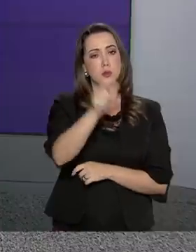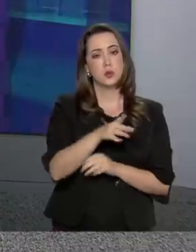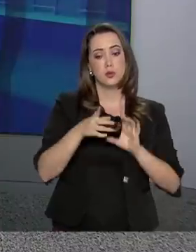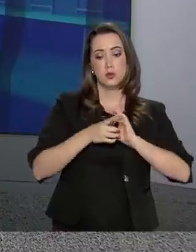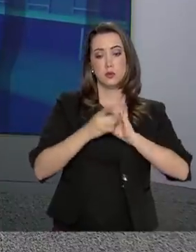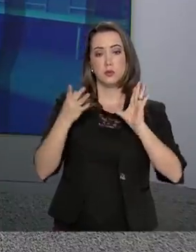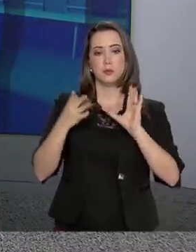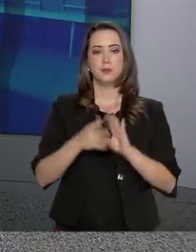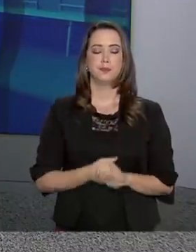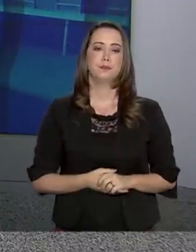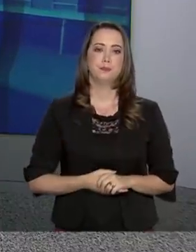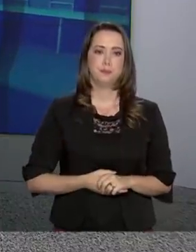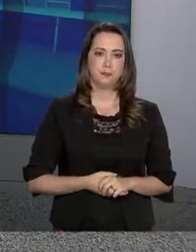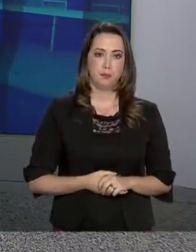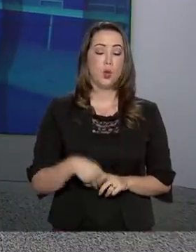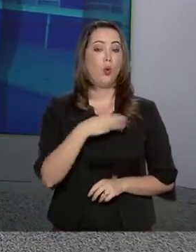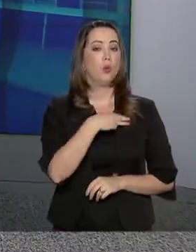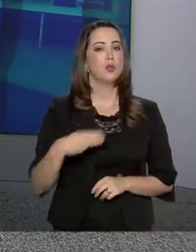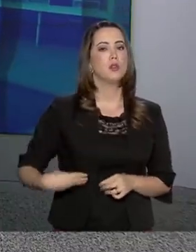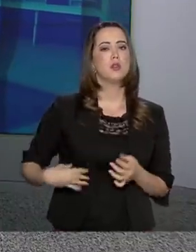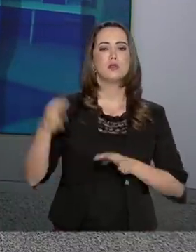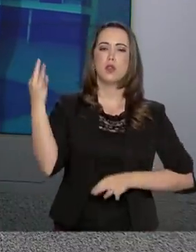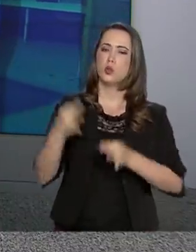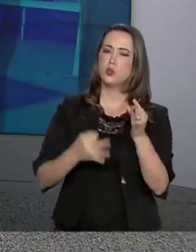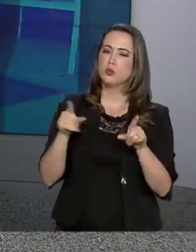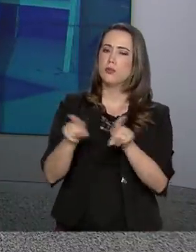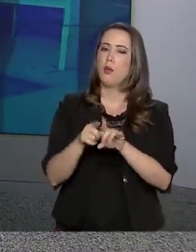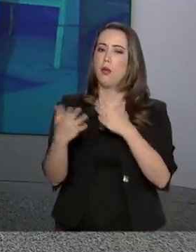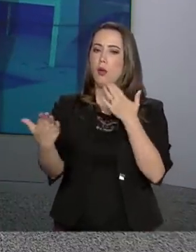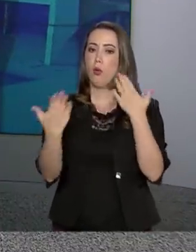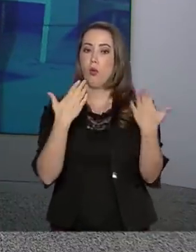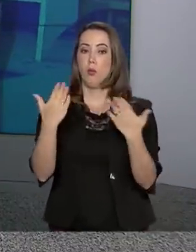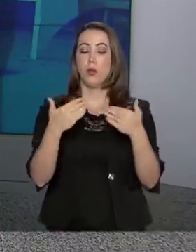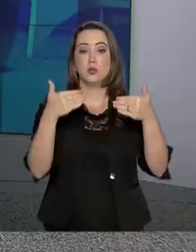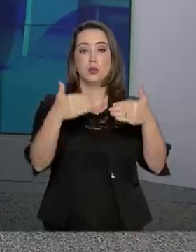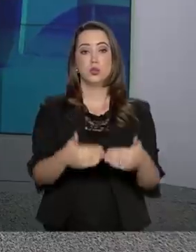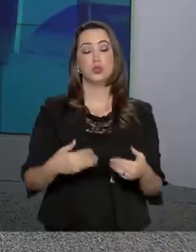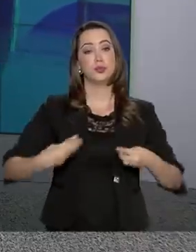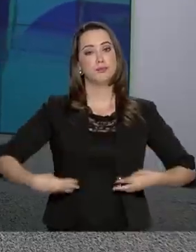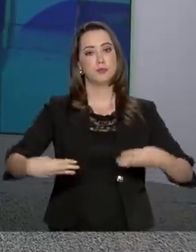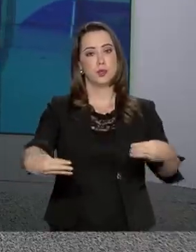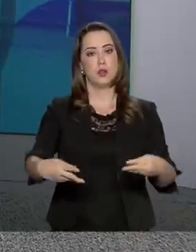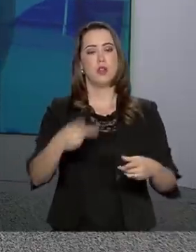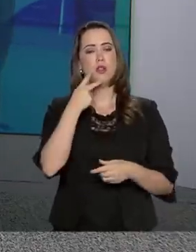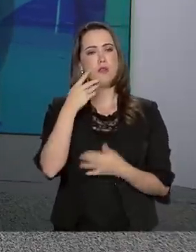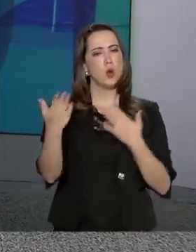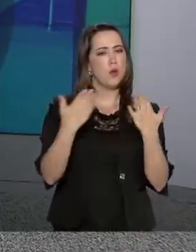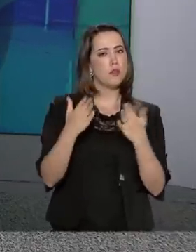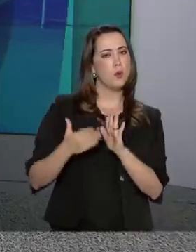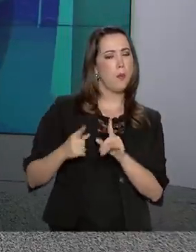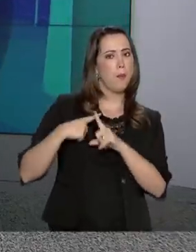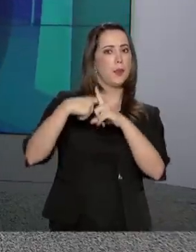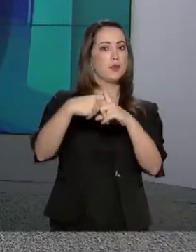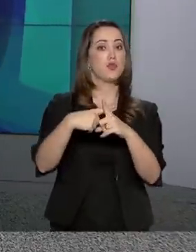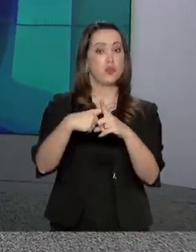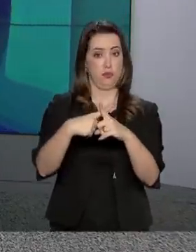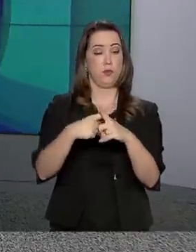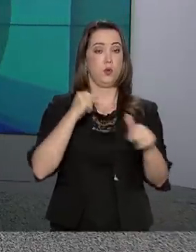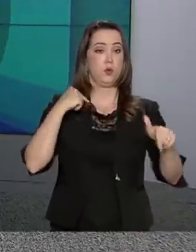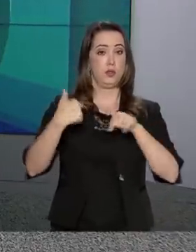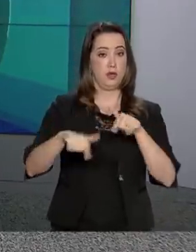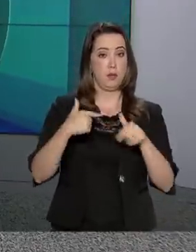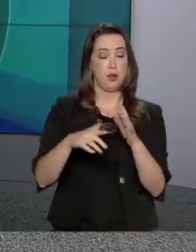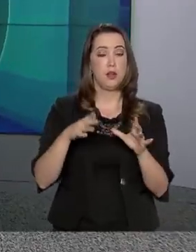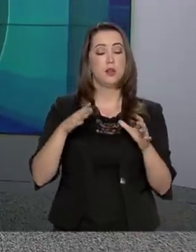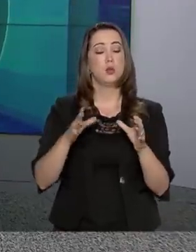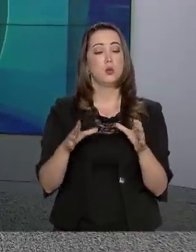democrático. E o ministro da Justiça fez também um balanço à frente da pasta. Sérgio Moro avaliou de forma positiva a atuação